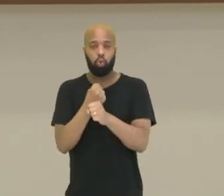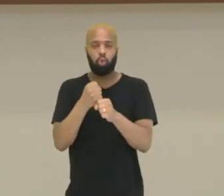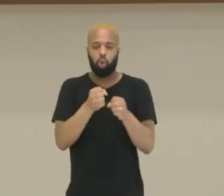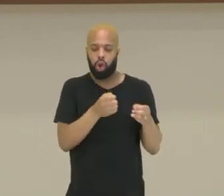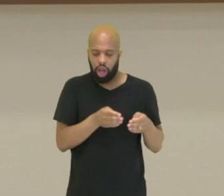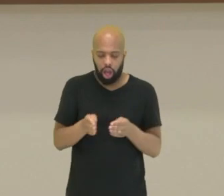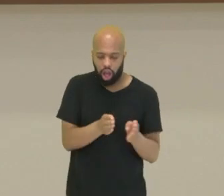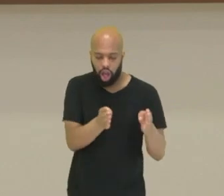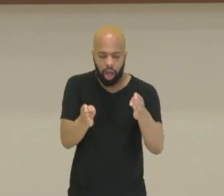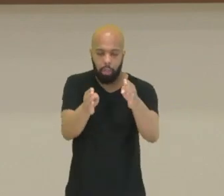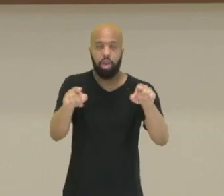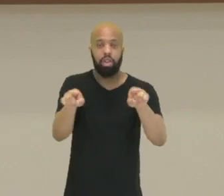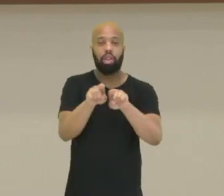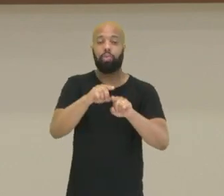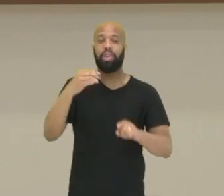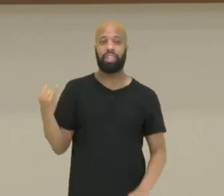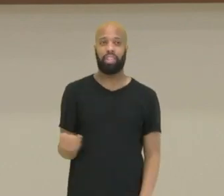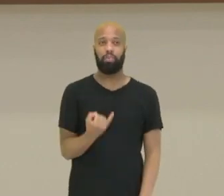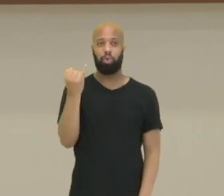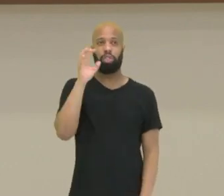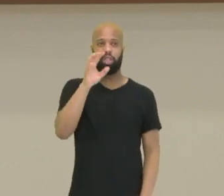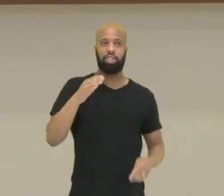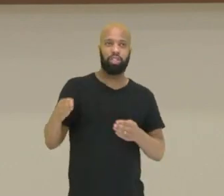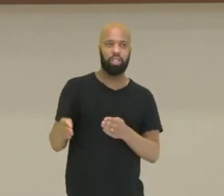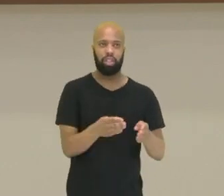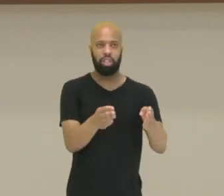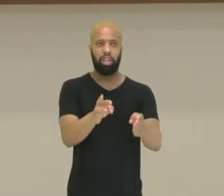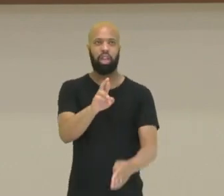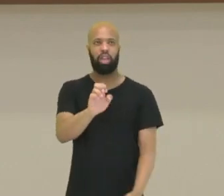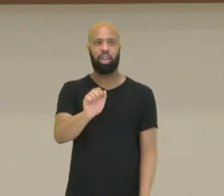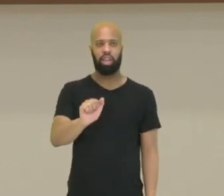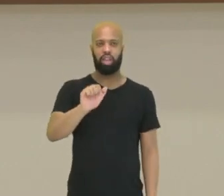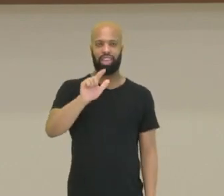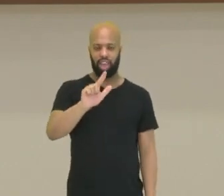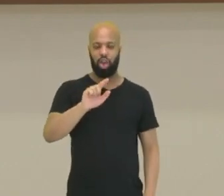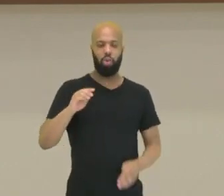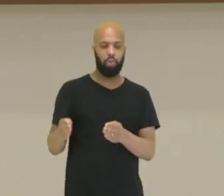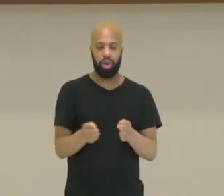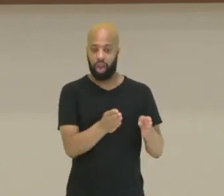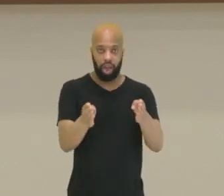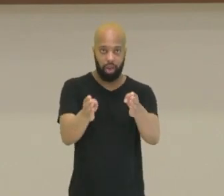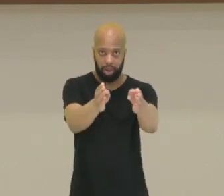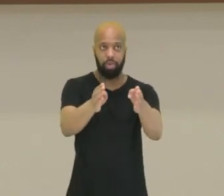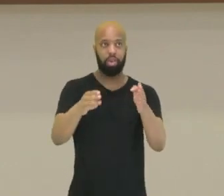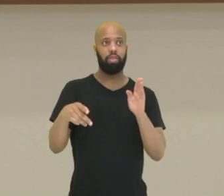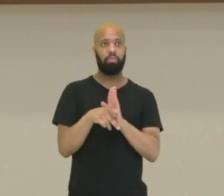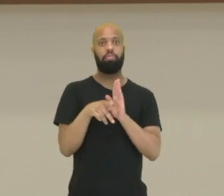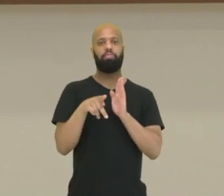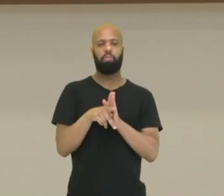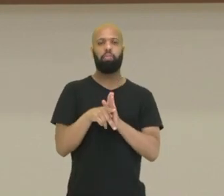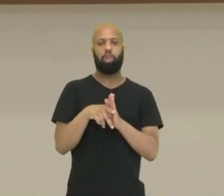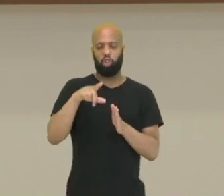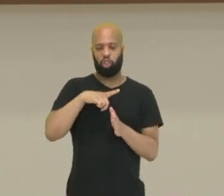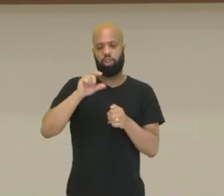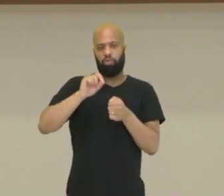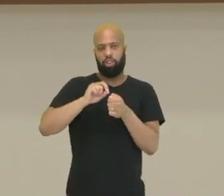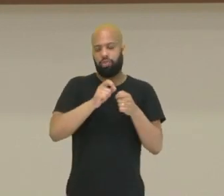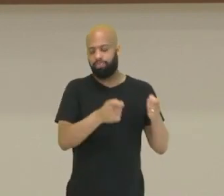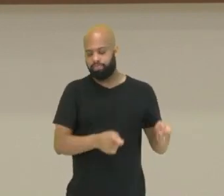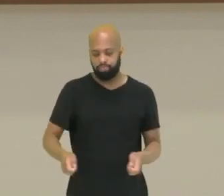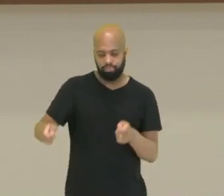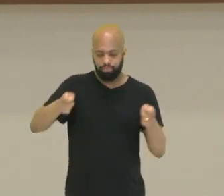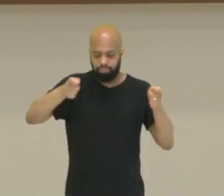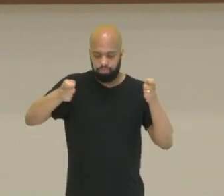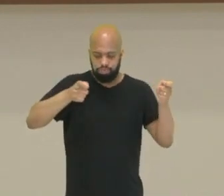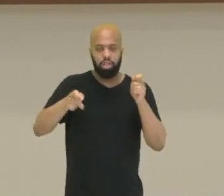à importância da estrada real, que era o caminho percorrido ali na atividade de mineração na